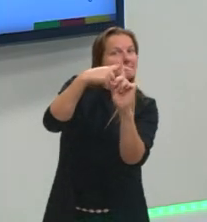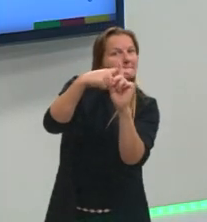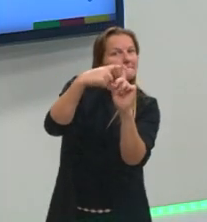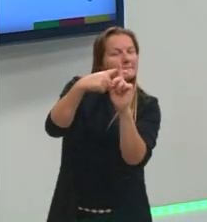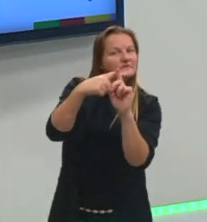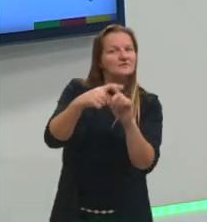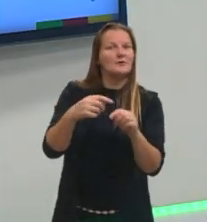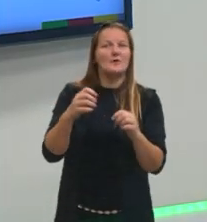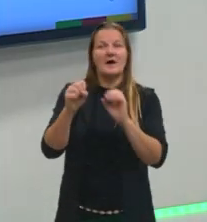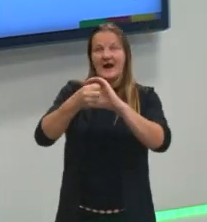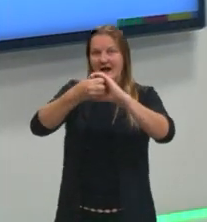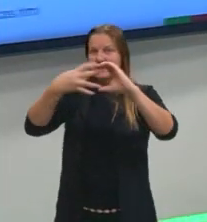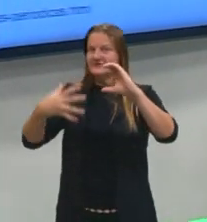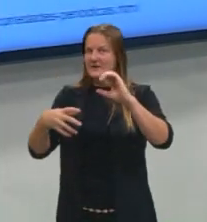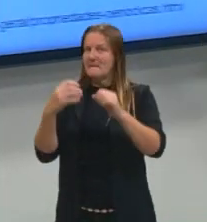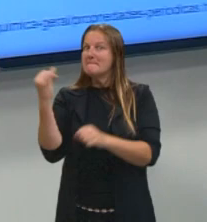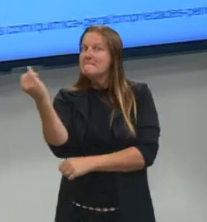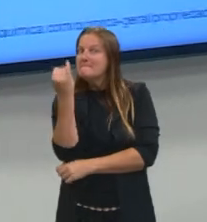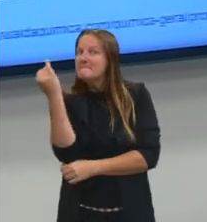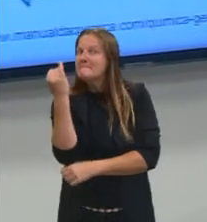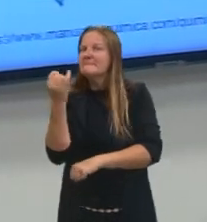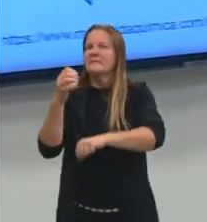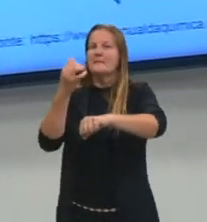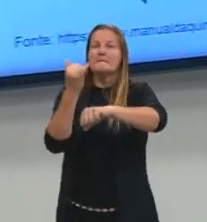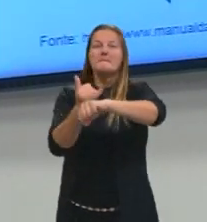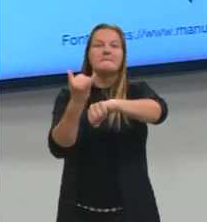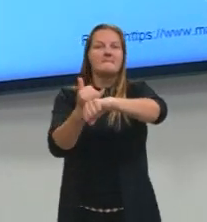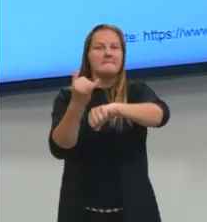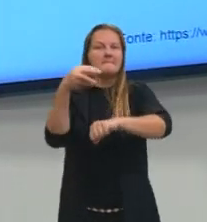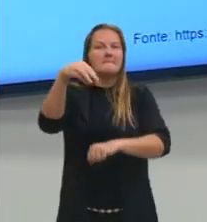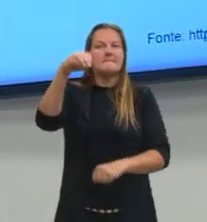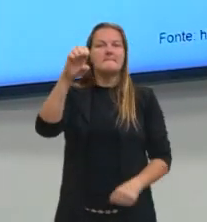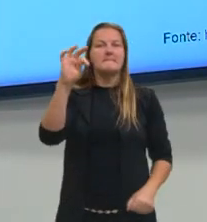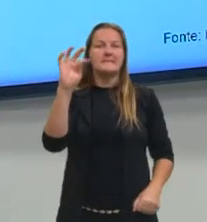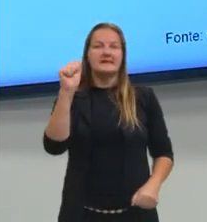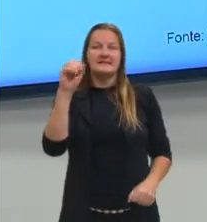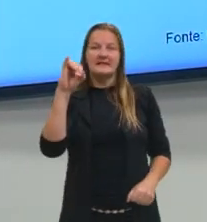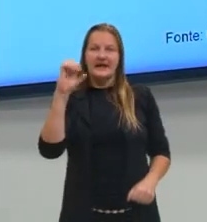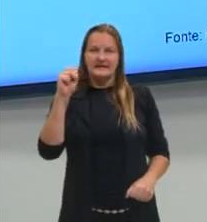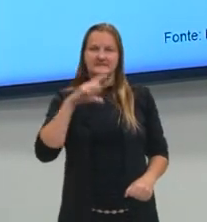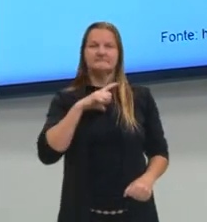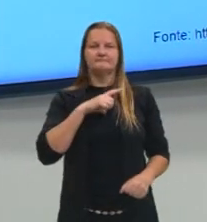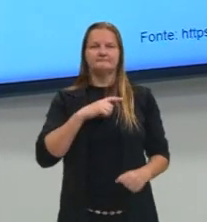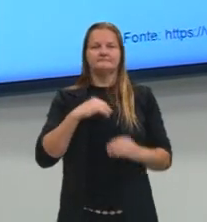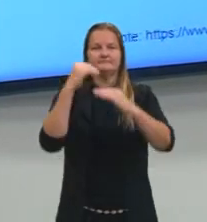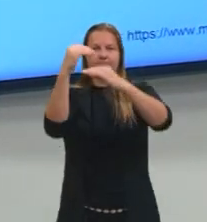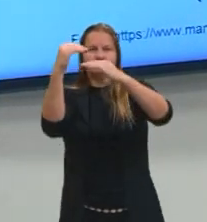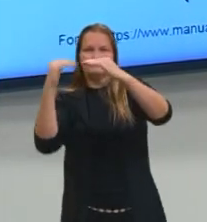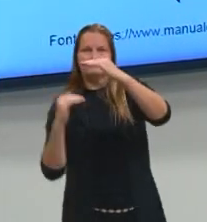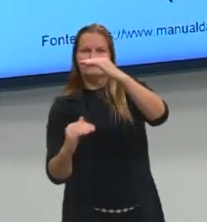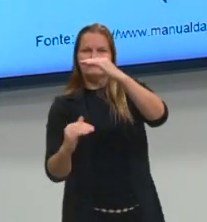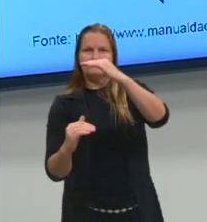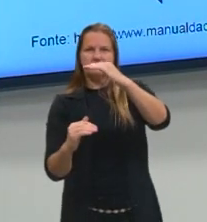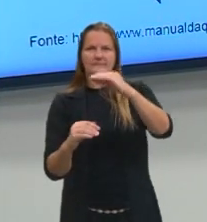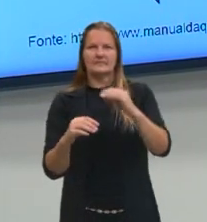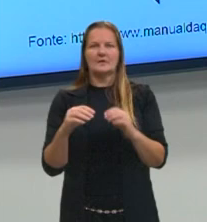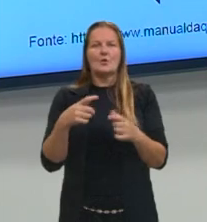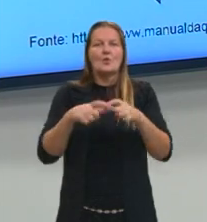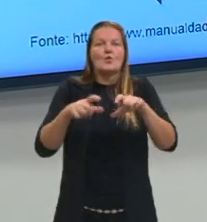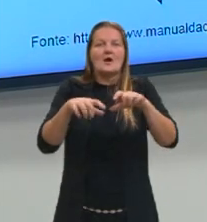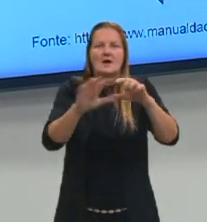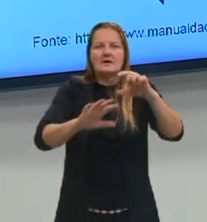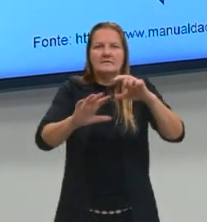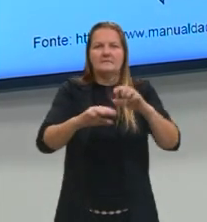dos metais raros metais essa região daqui para baixo né da Tabela Periódica ele está localizado os